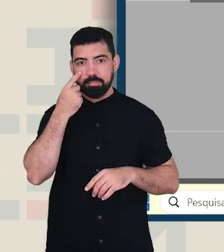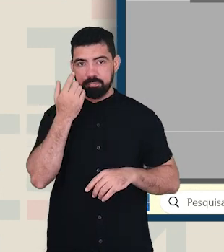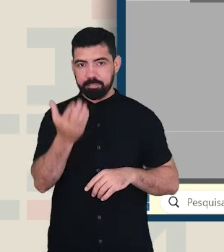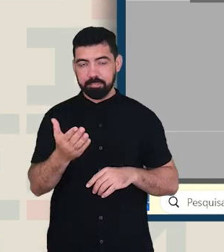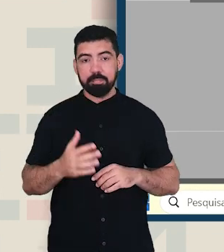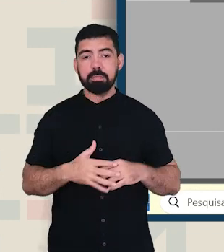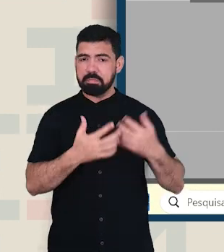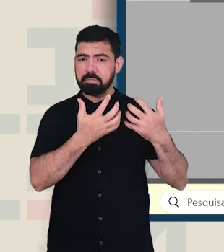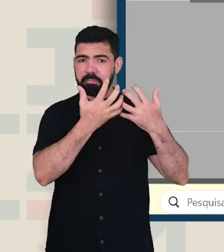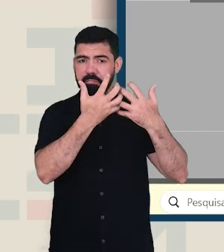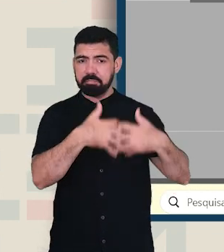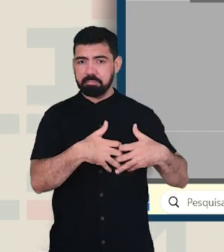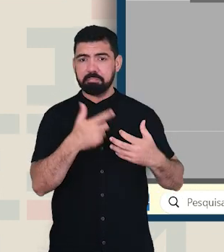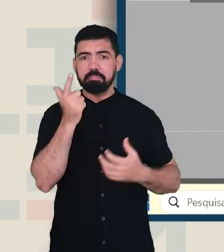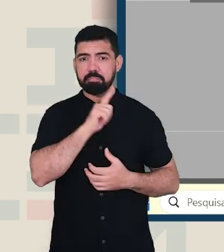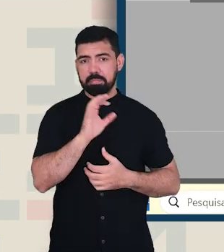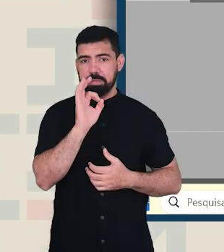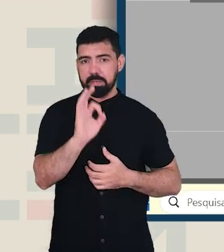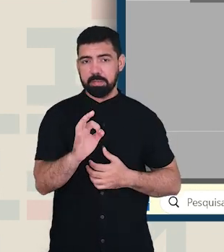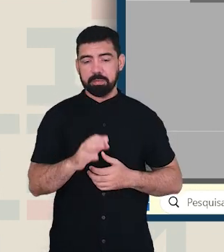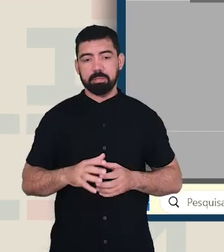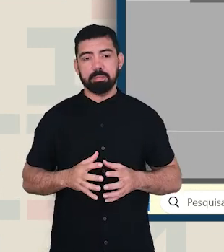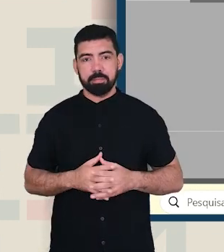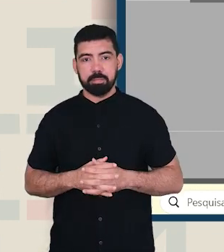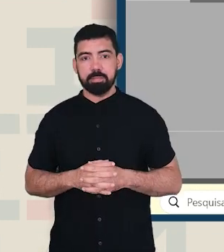Ok, funciona.